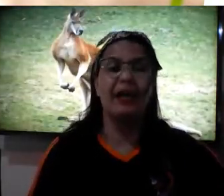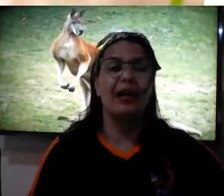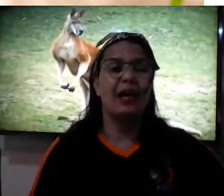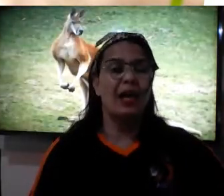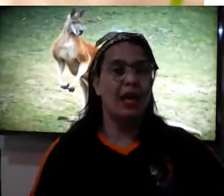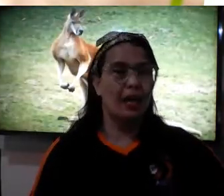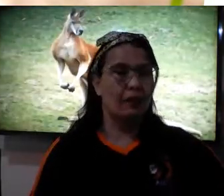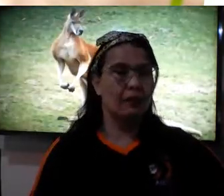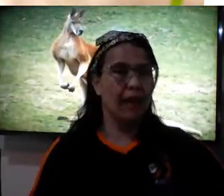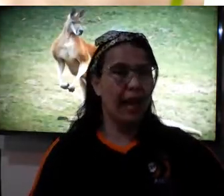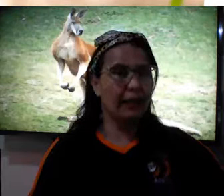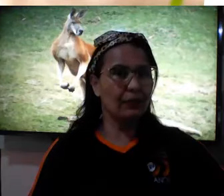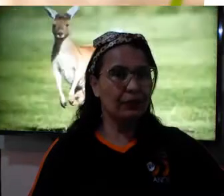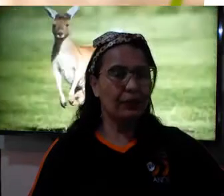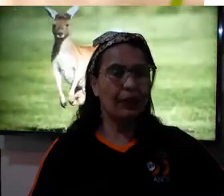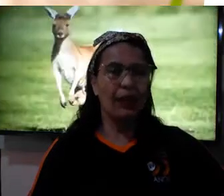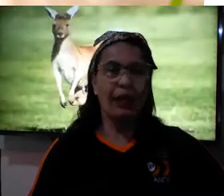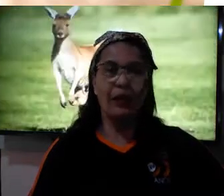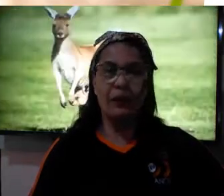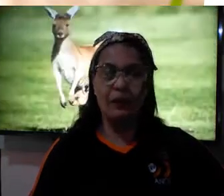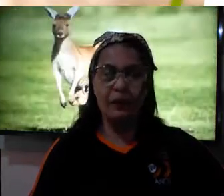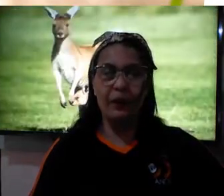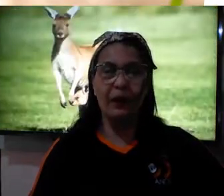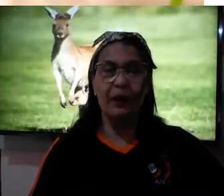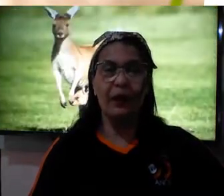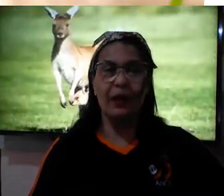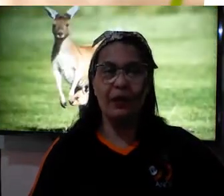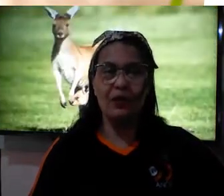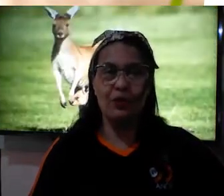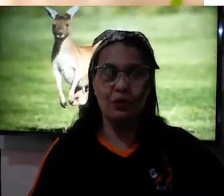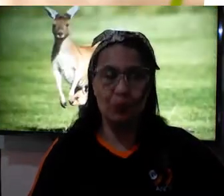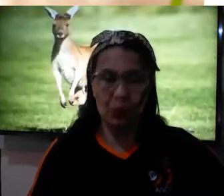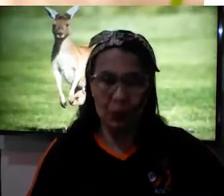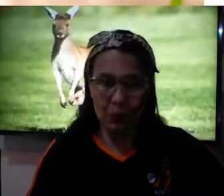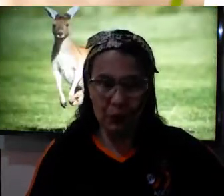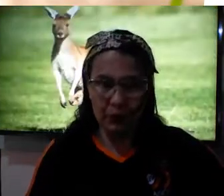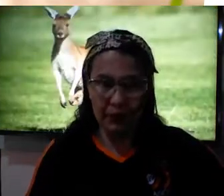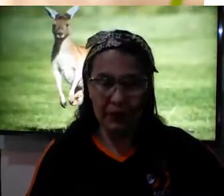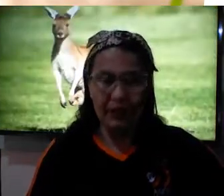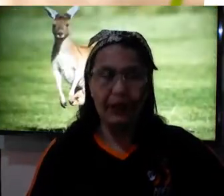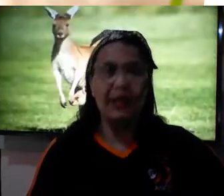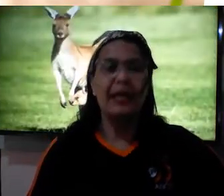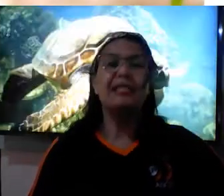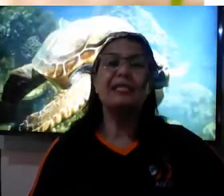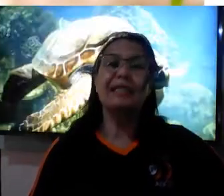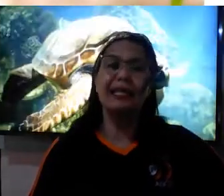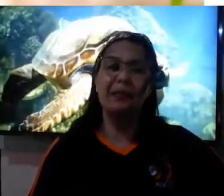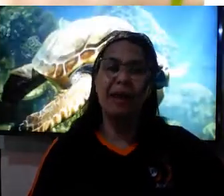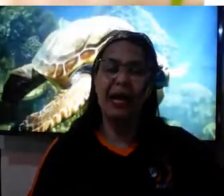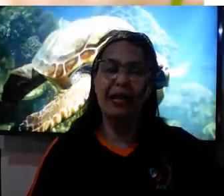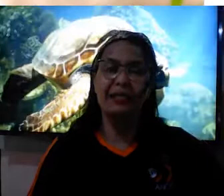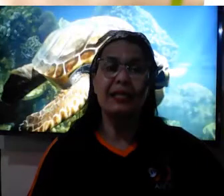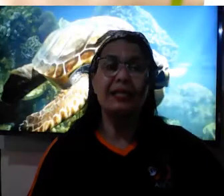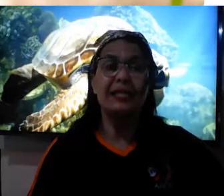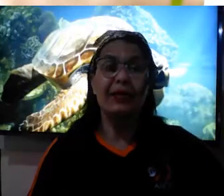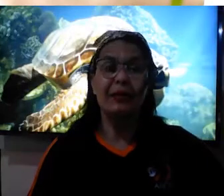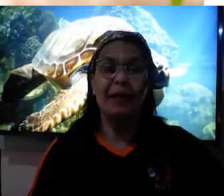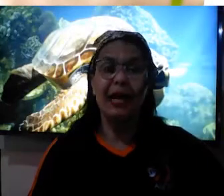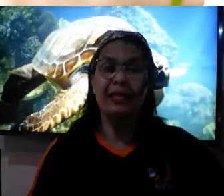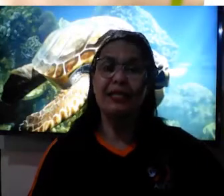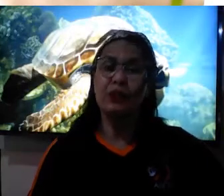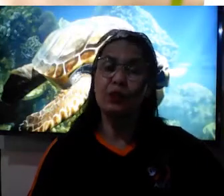fofa! É um gato e um cachorro. Esses animais